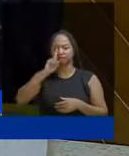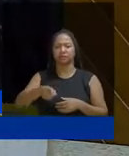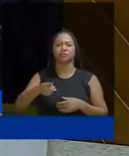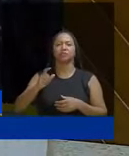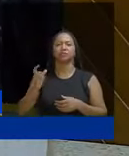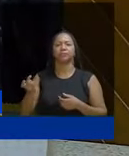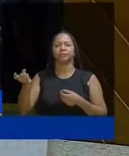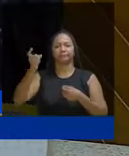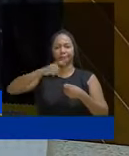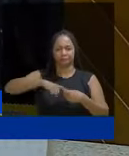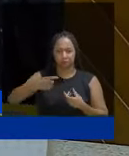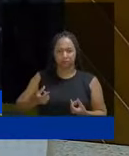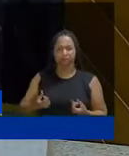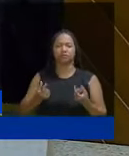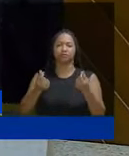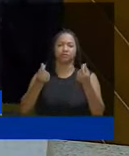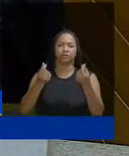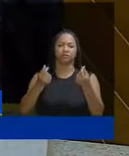devolução de valores.